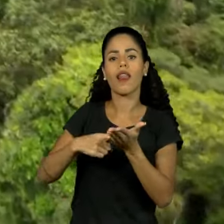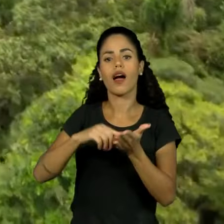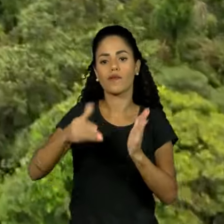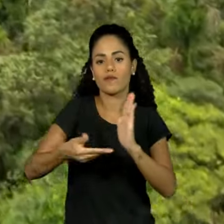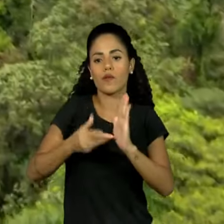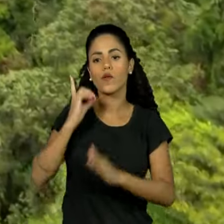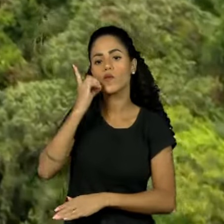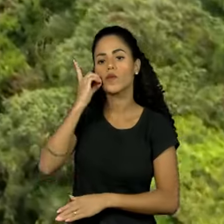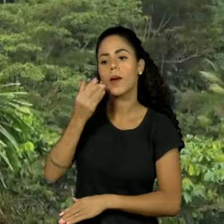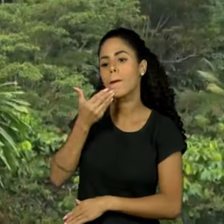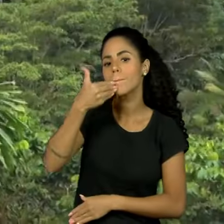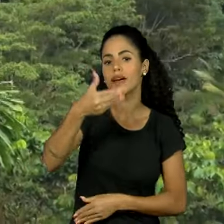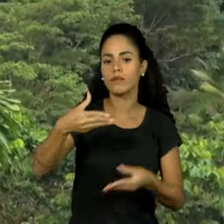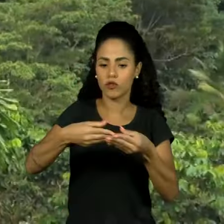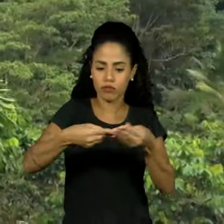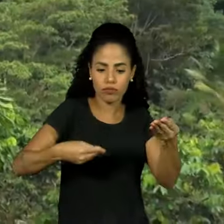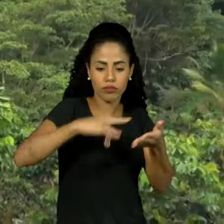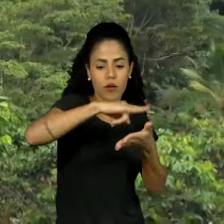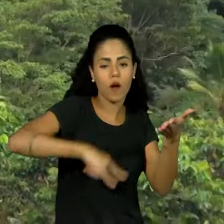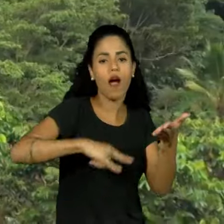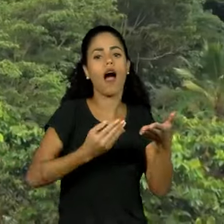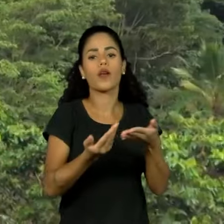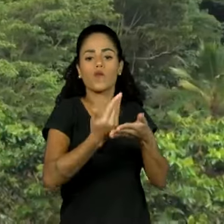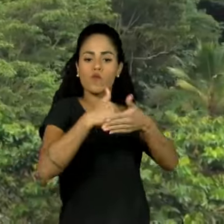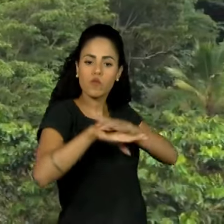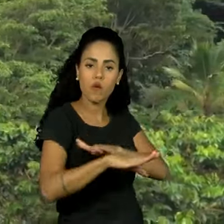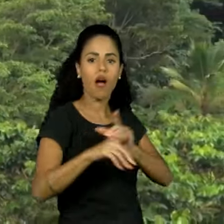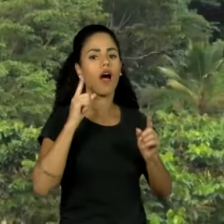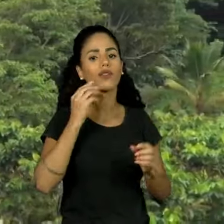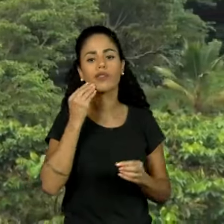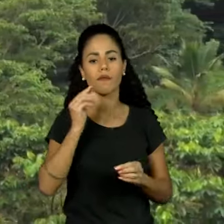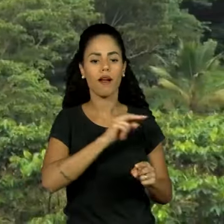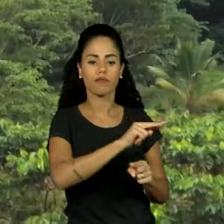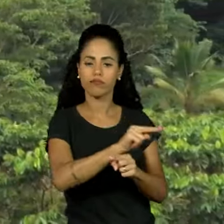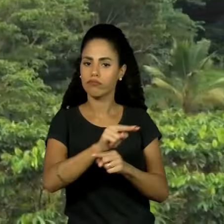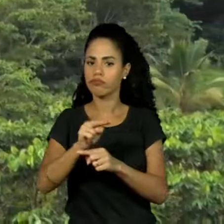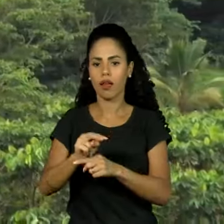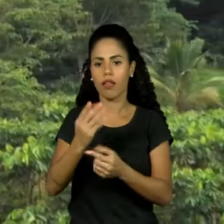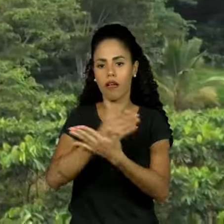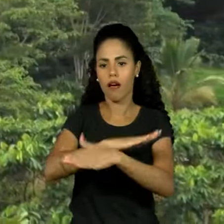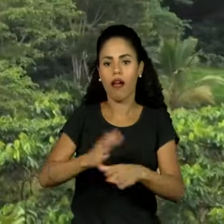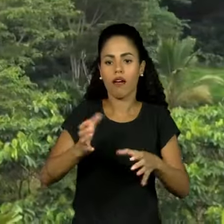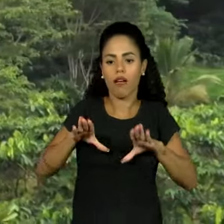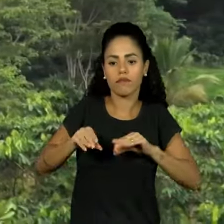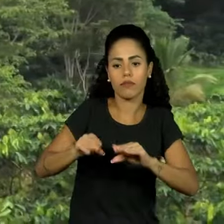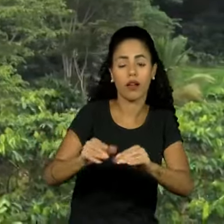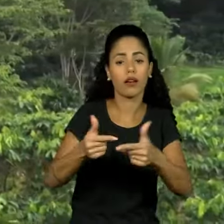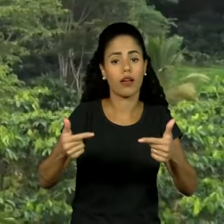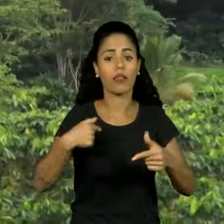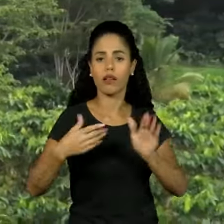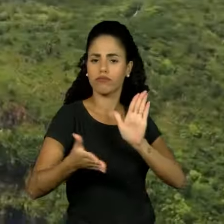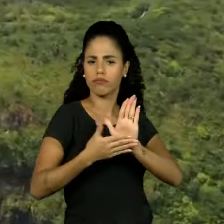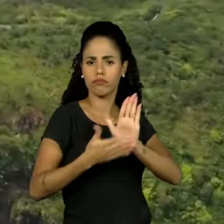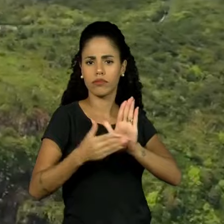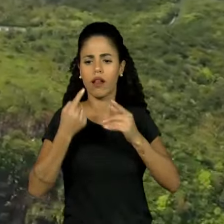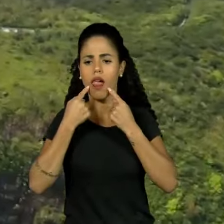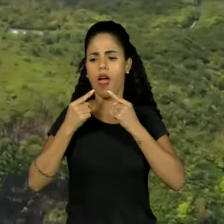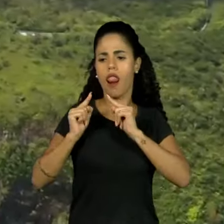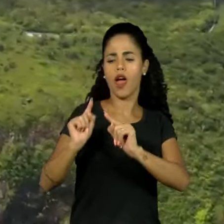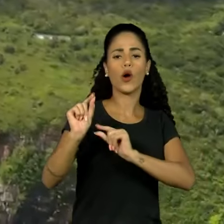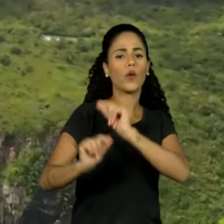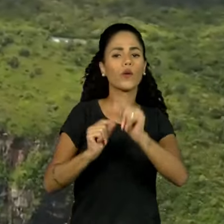para pedir o arquivamento de projetos que reduzem a proteção ambiental. Entre as propostas criticadas